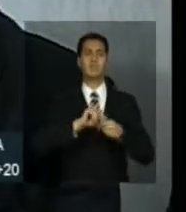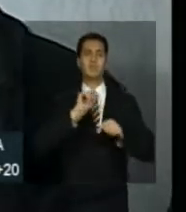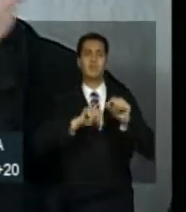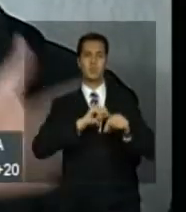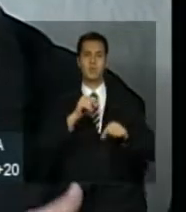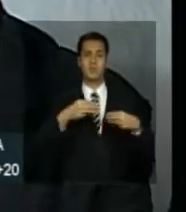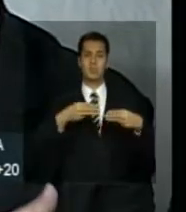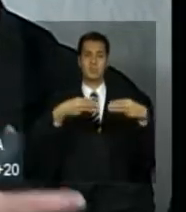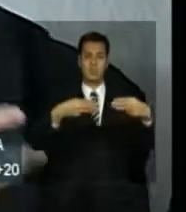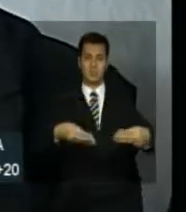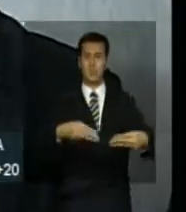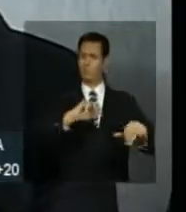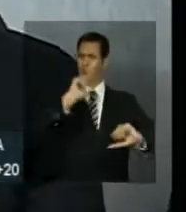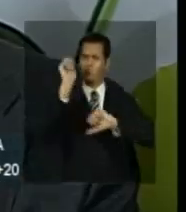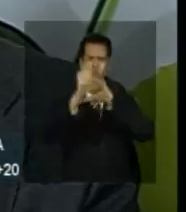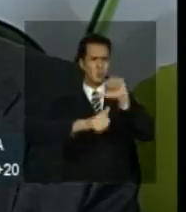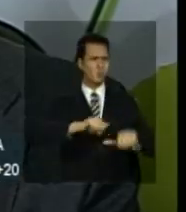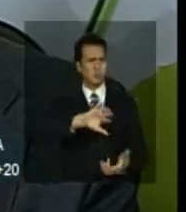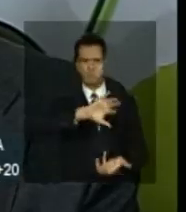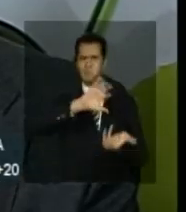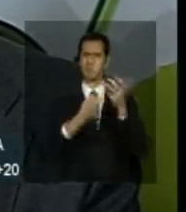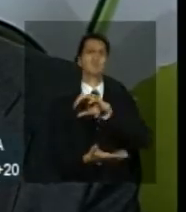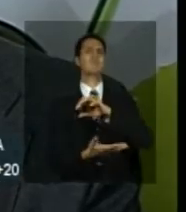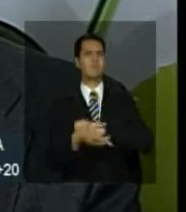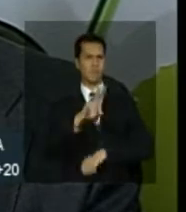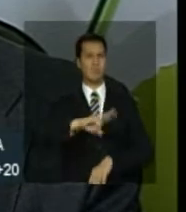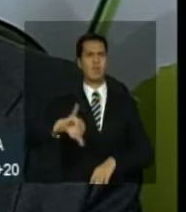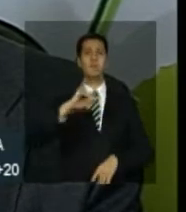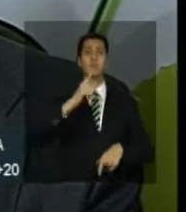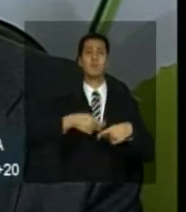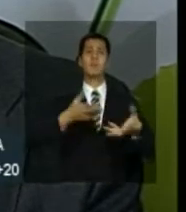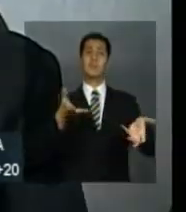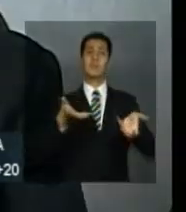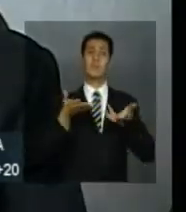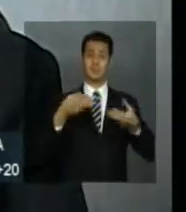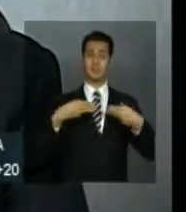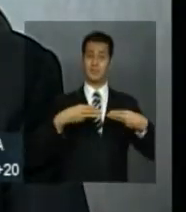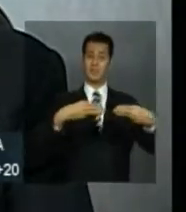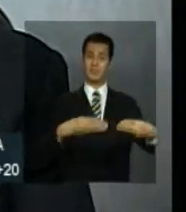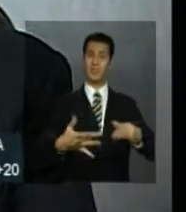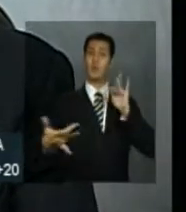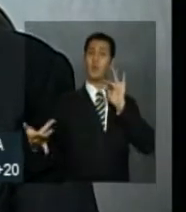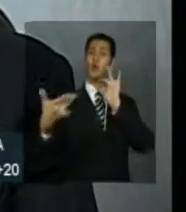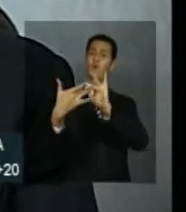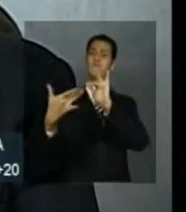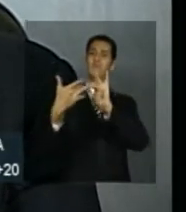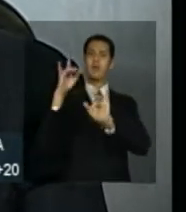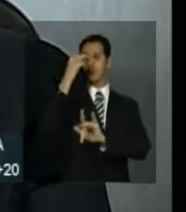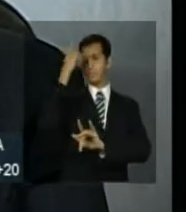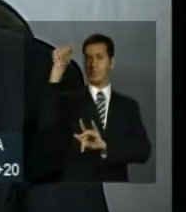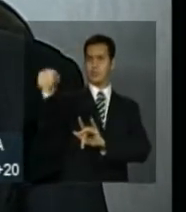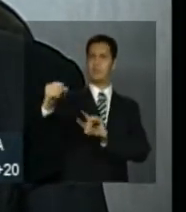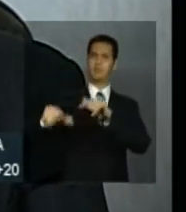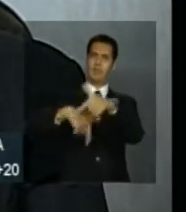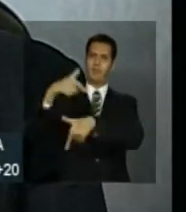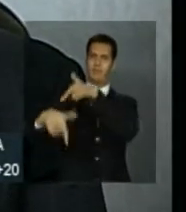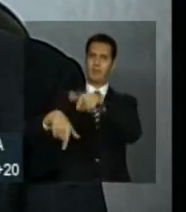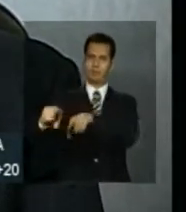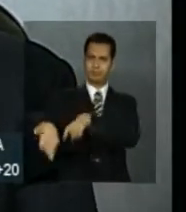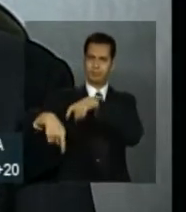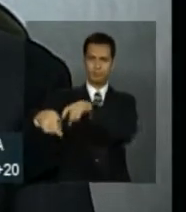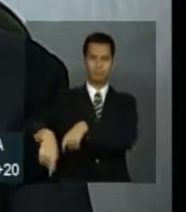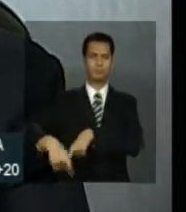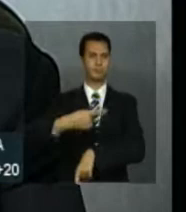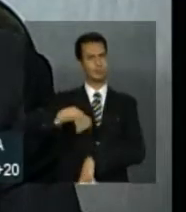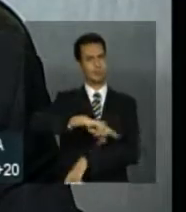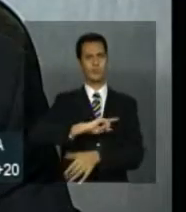se aproxime do Produtor isso tem como ponto de partida eh estarmos